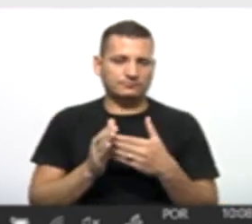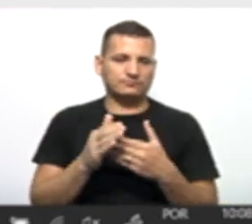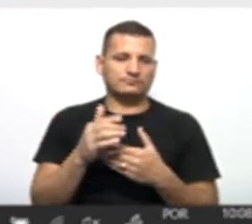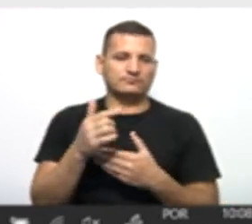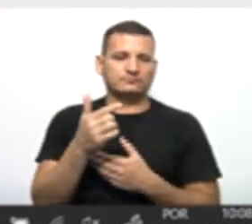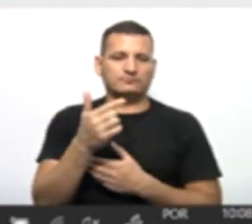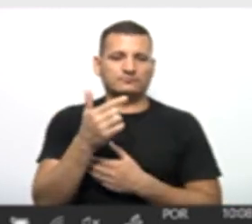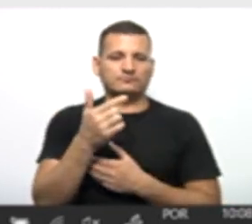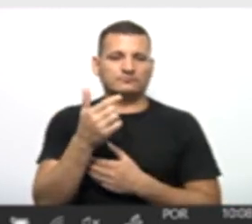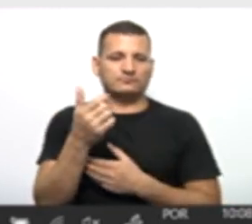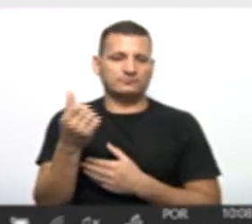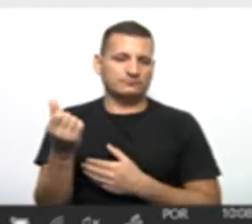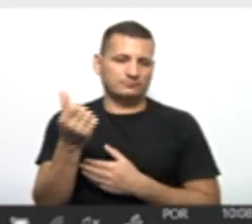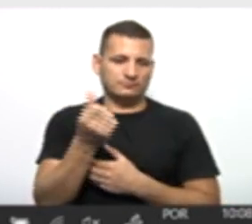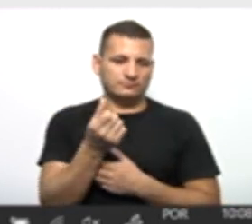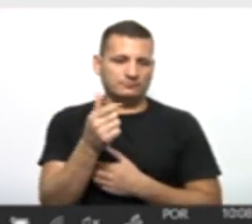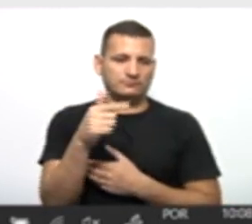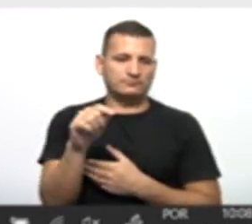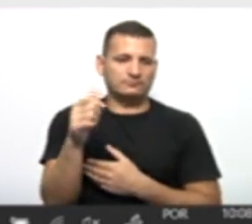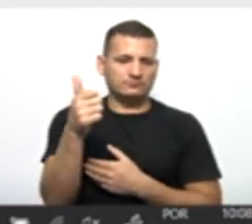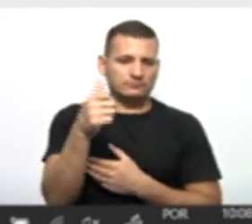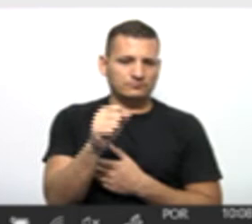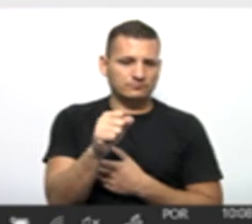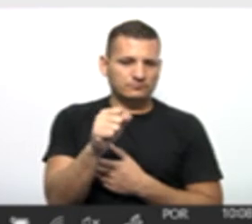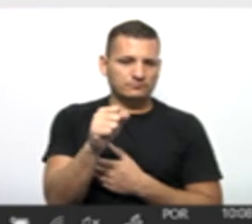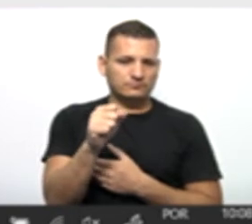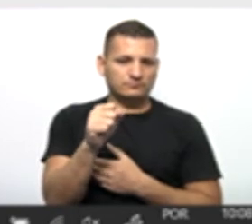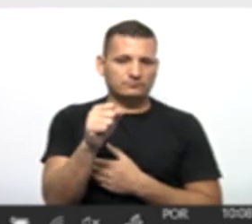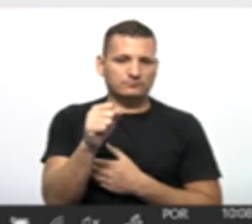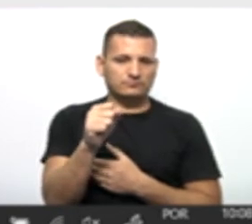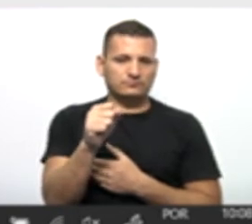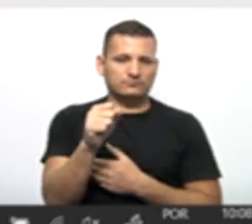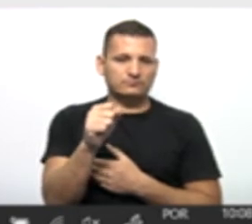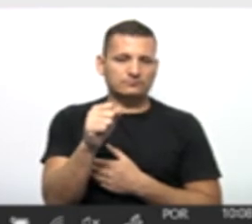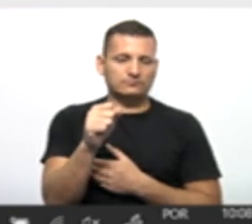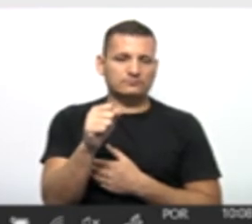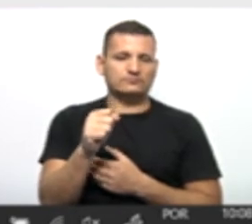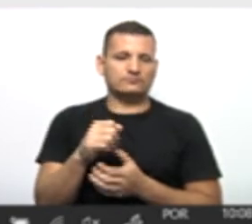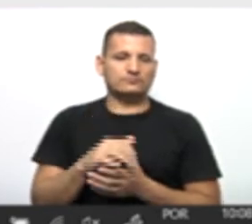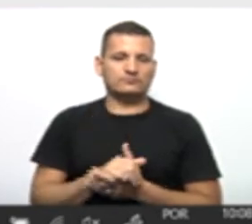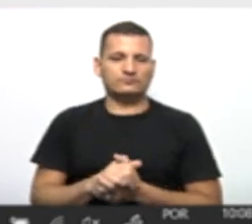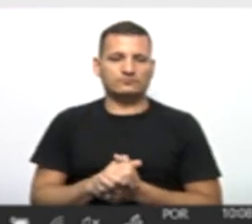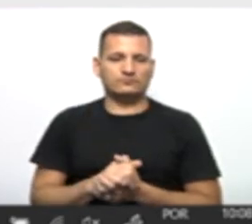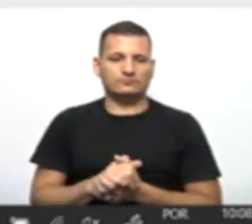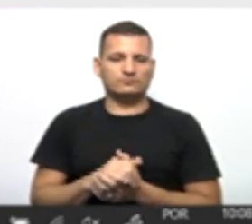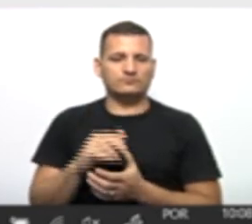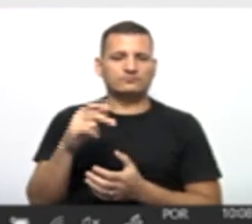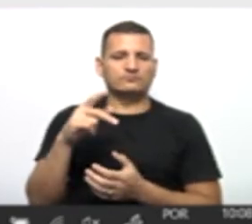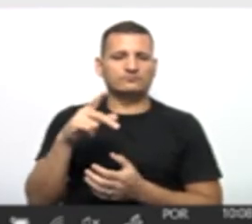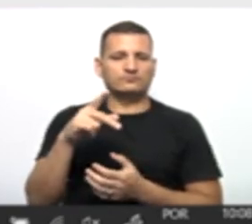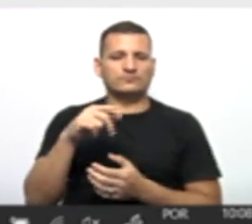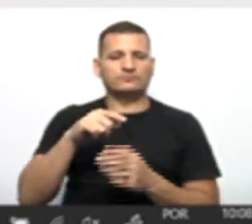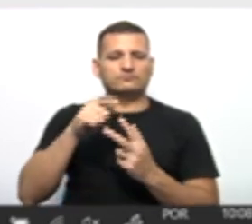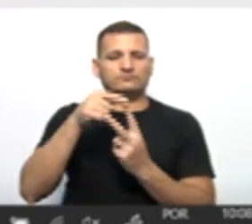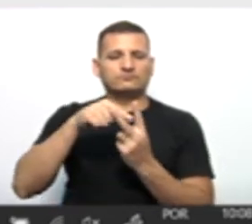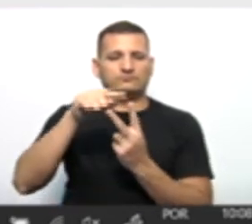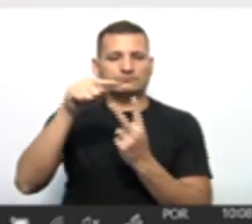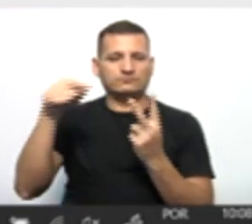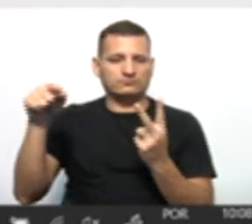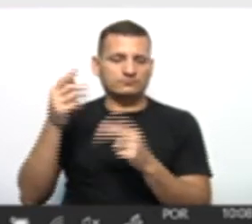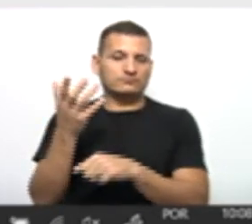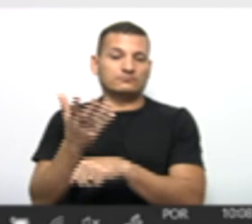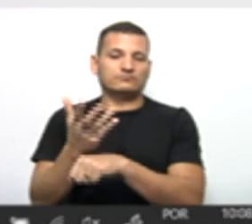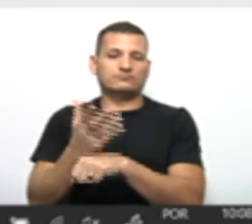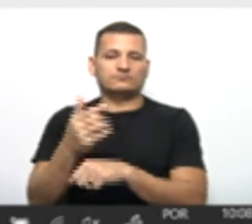6/6/2018, está ao contrário aqui, que está num formato padrão do MySQL. A descrição é uma tarefa de potenciação. E qual é a disciplina? A disciplina